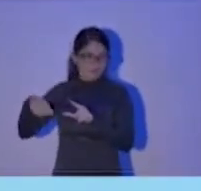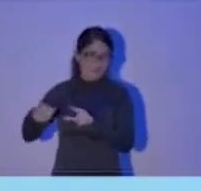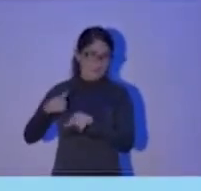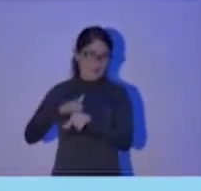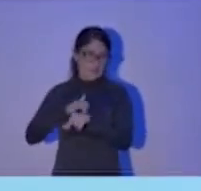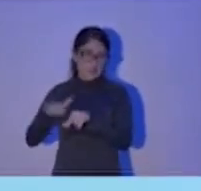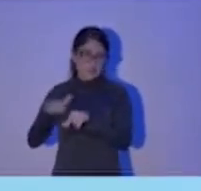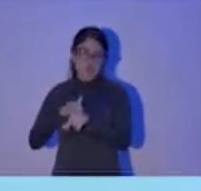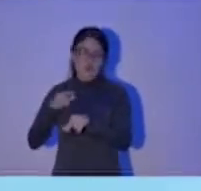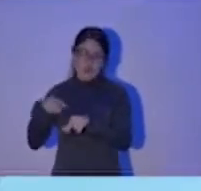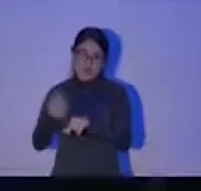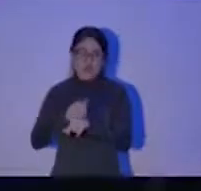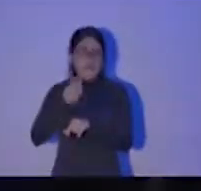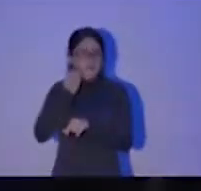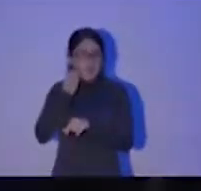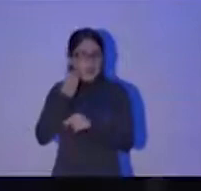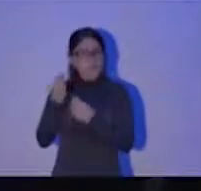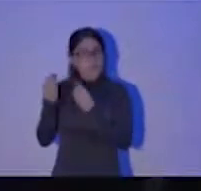agora.